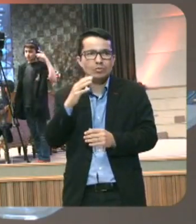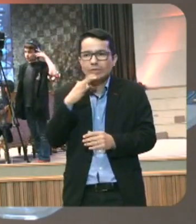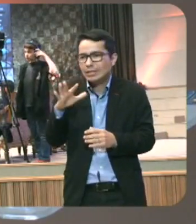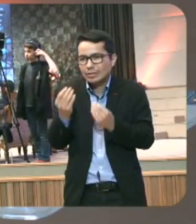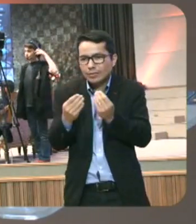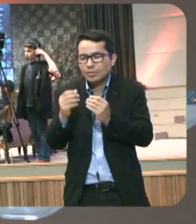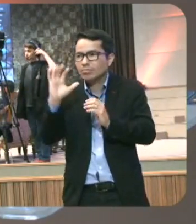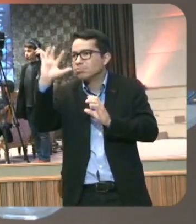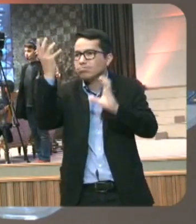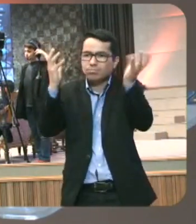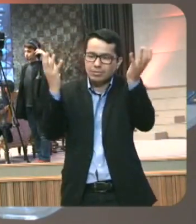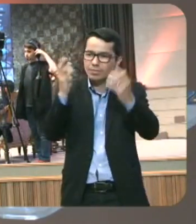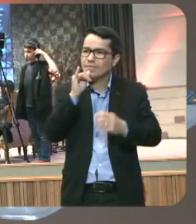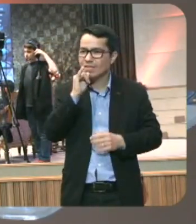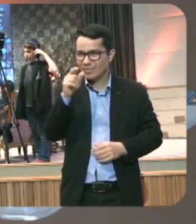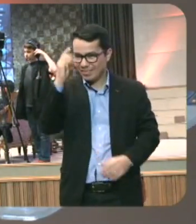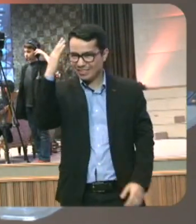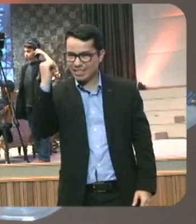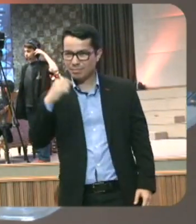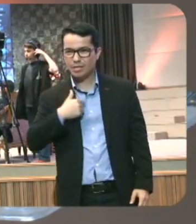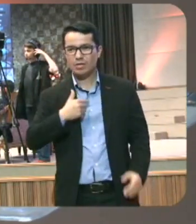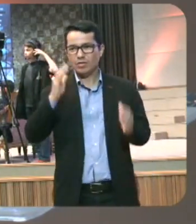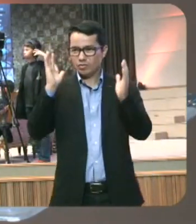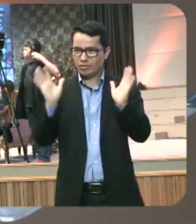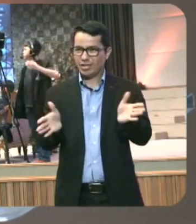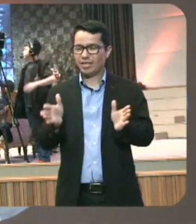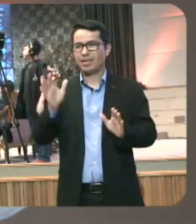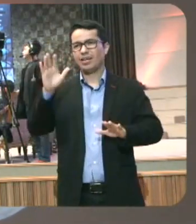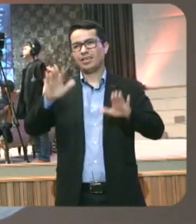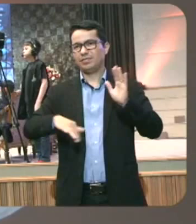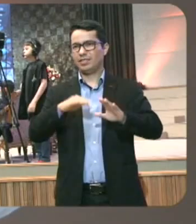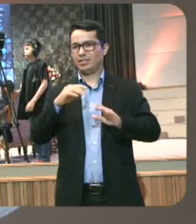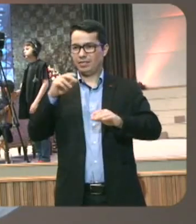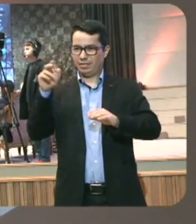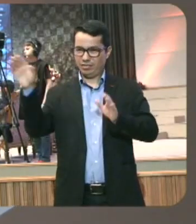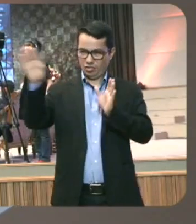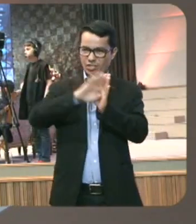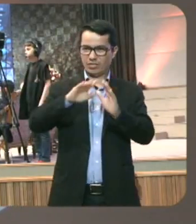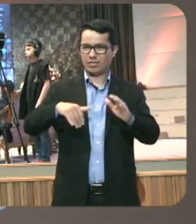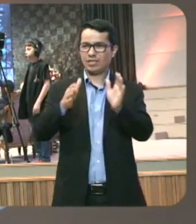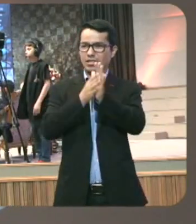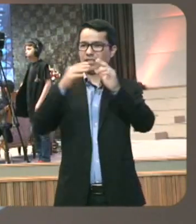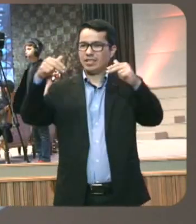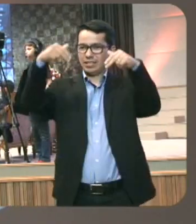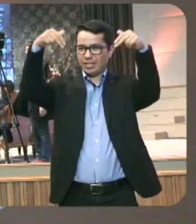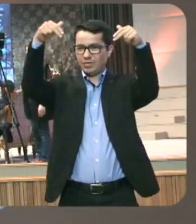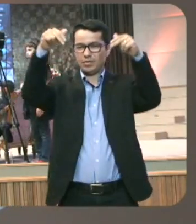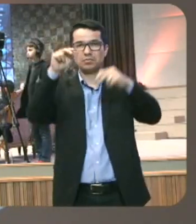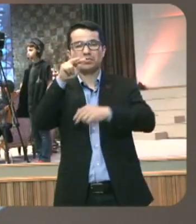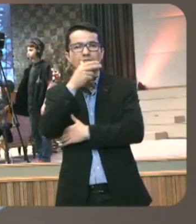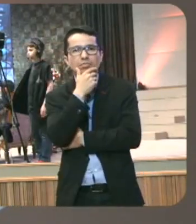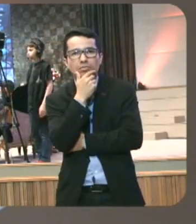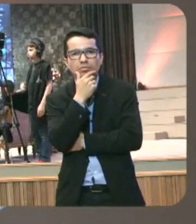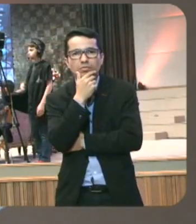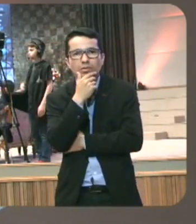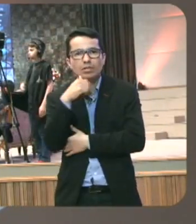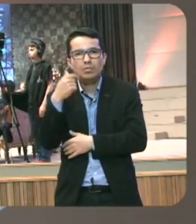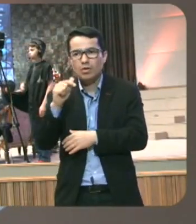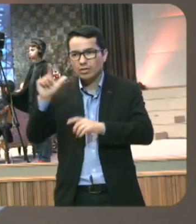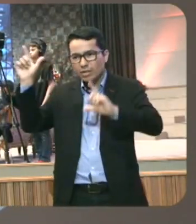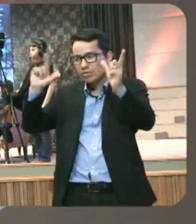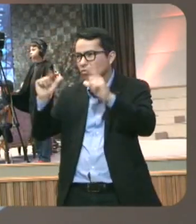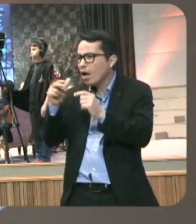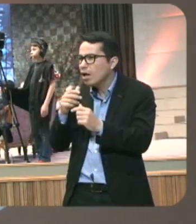às vezes assisto outra vez o Natal Aleluia em casa com a minha esposa, na televisão, eu vejo assim, quanto a gente